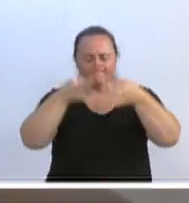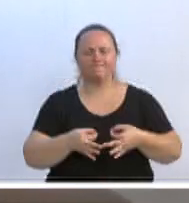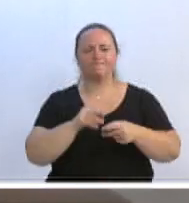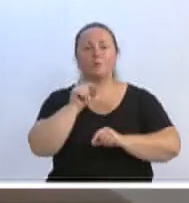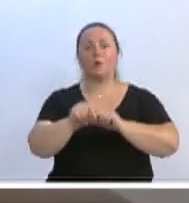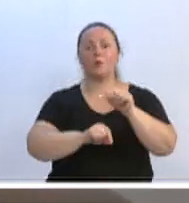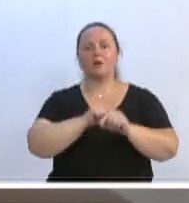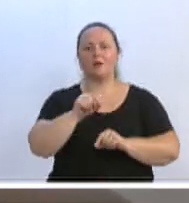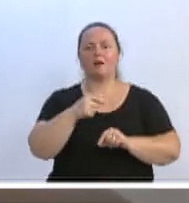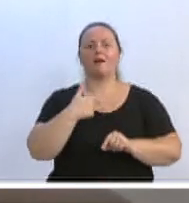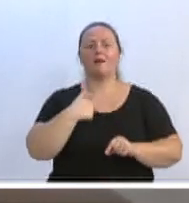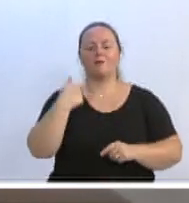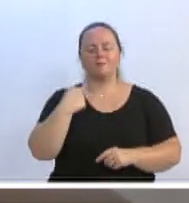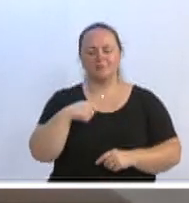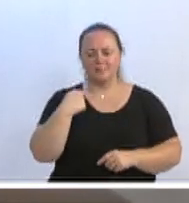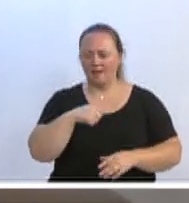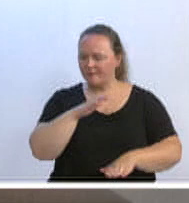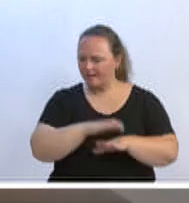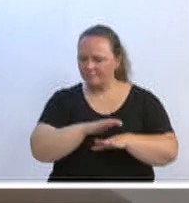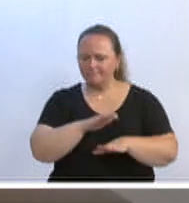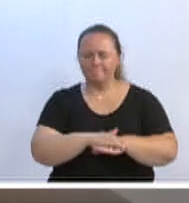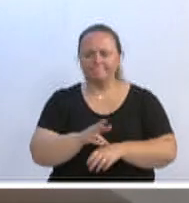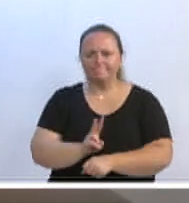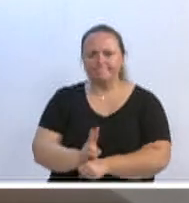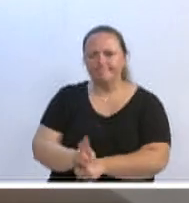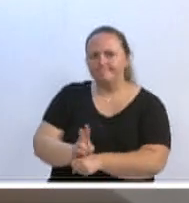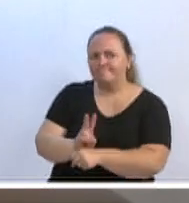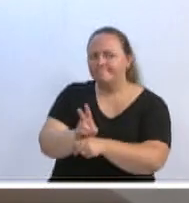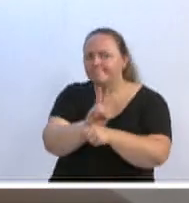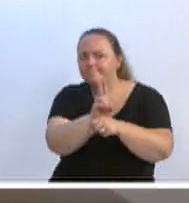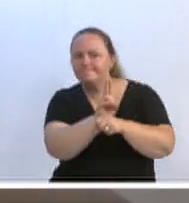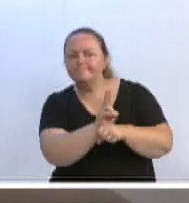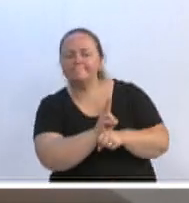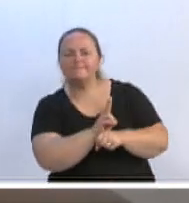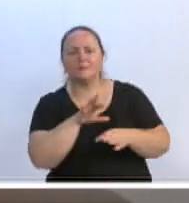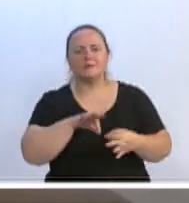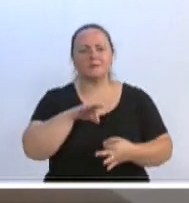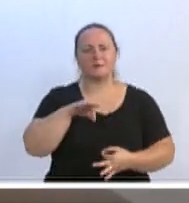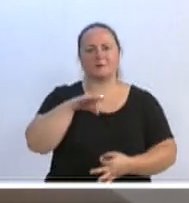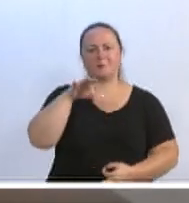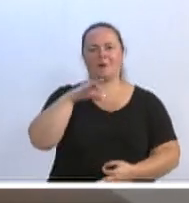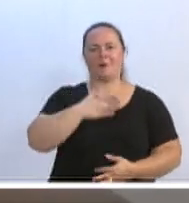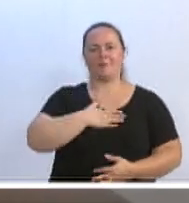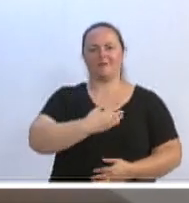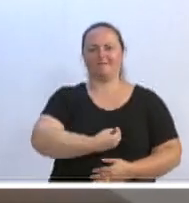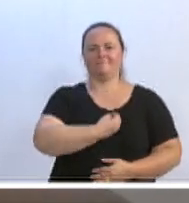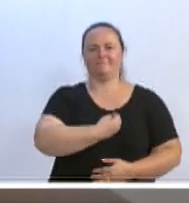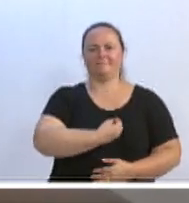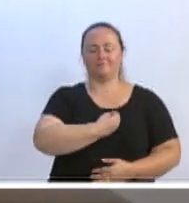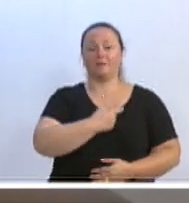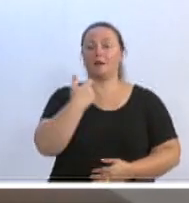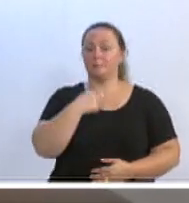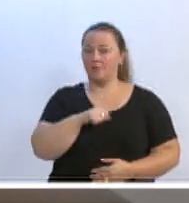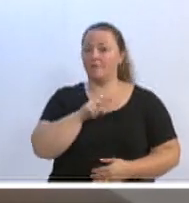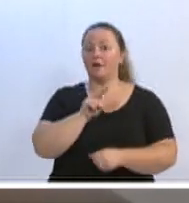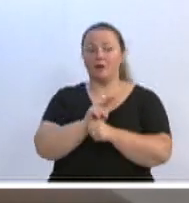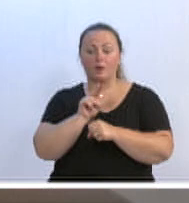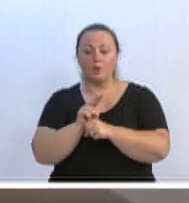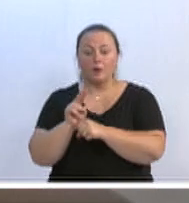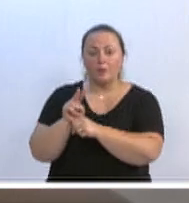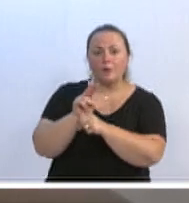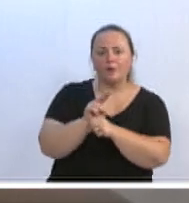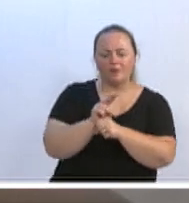espiritual vigilante. Eu tinha que guardar aquilo que o Senhor havia me dado, que era esta tão